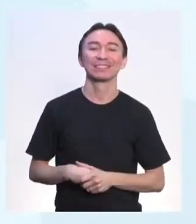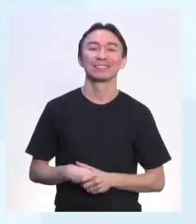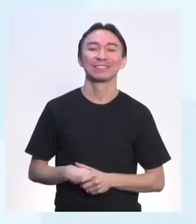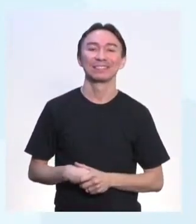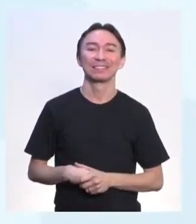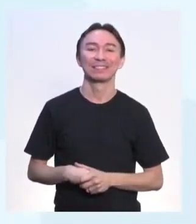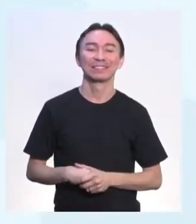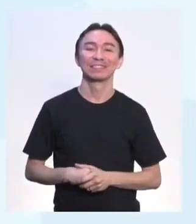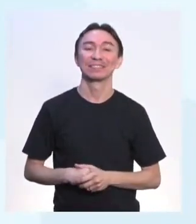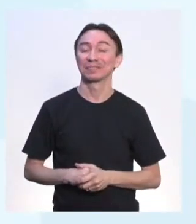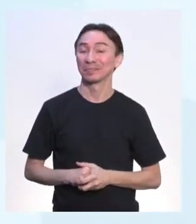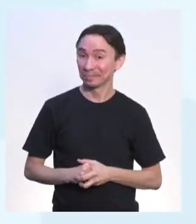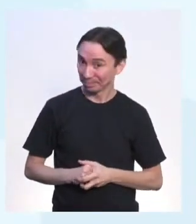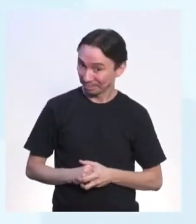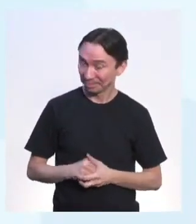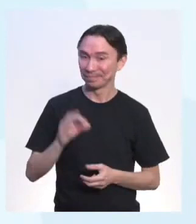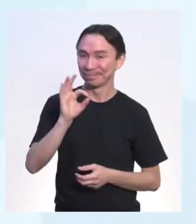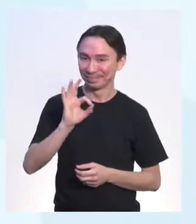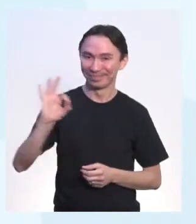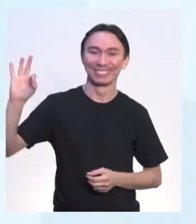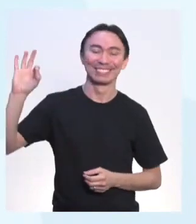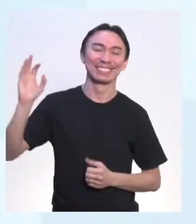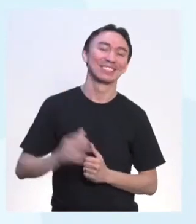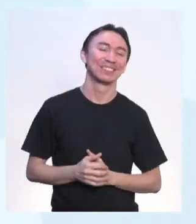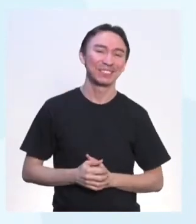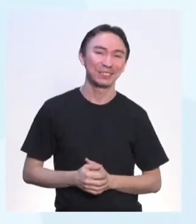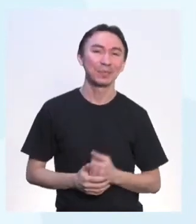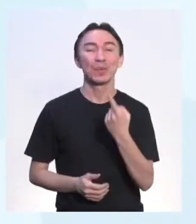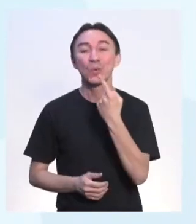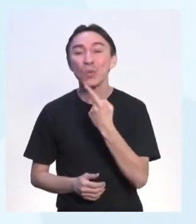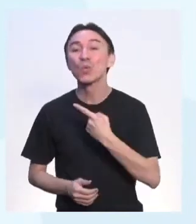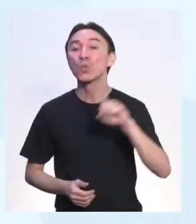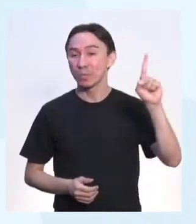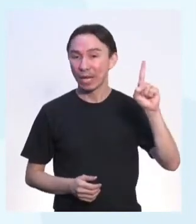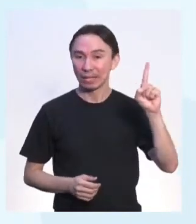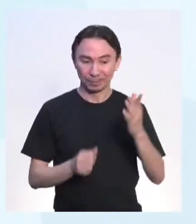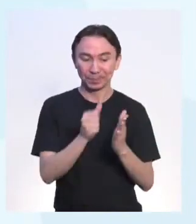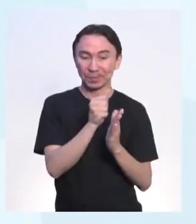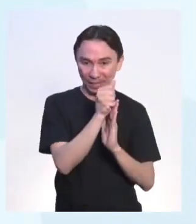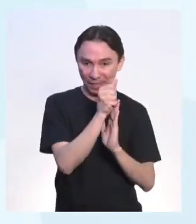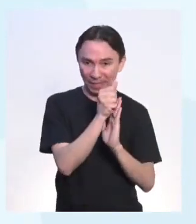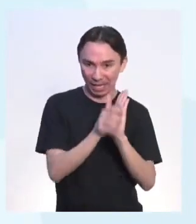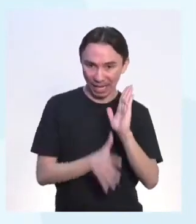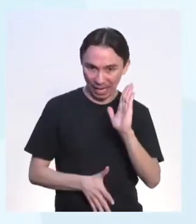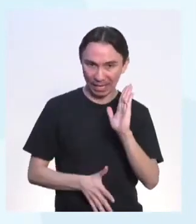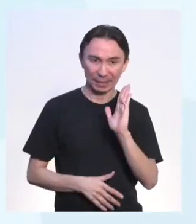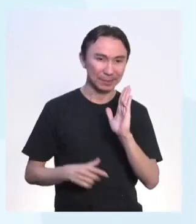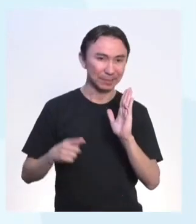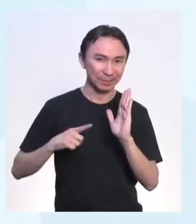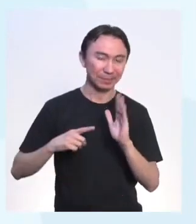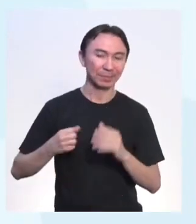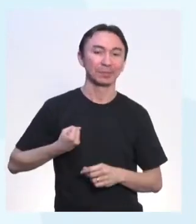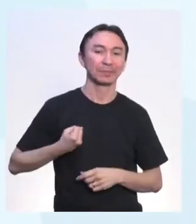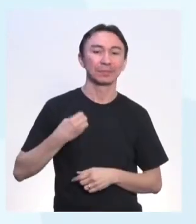Ótimo. Muito bem. Então, vamos lá. Última atividade, atividade